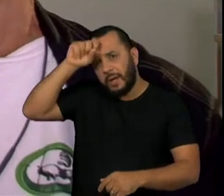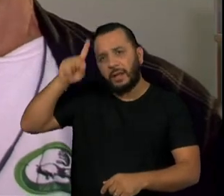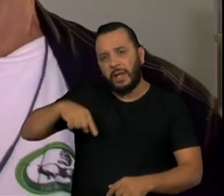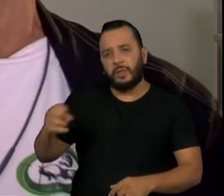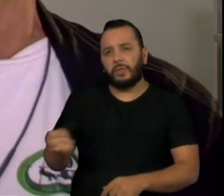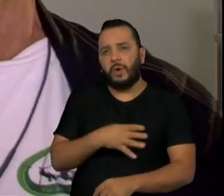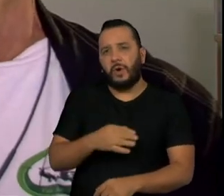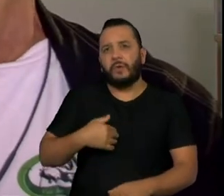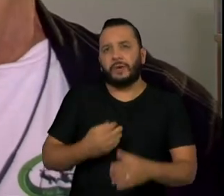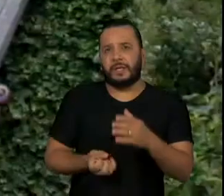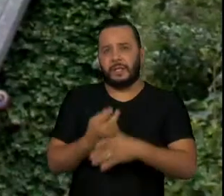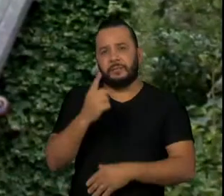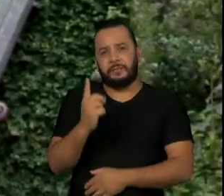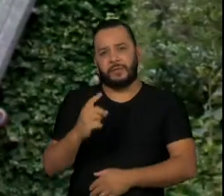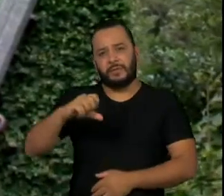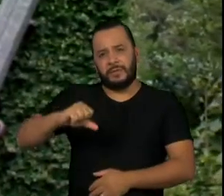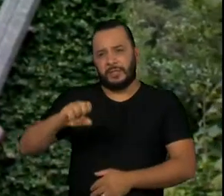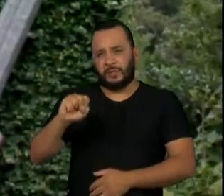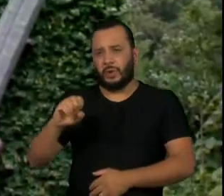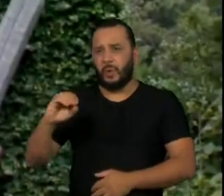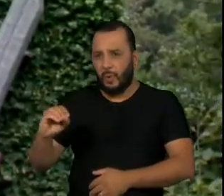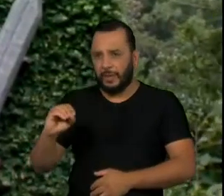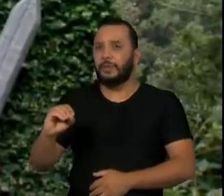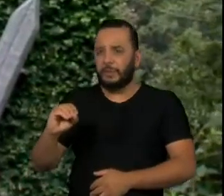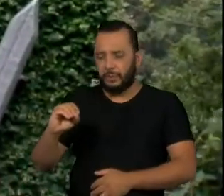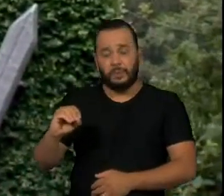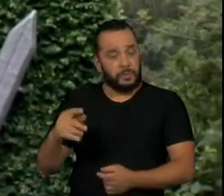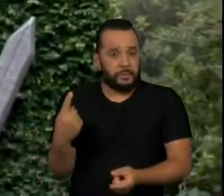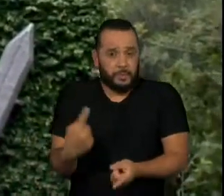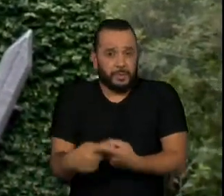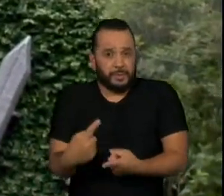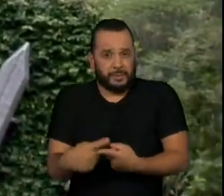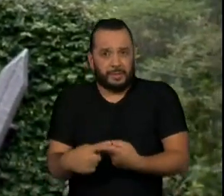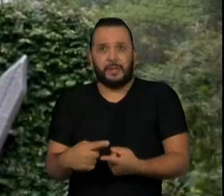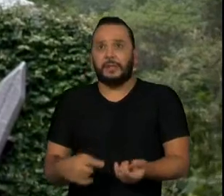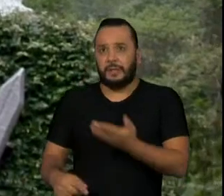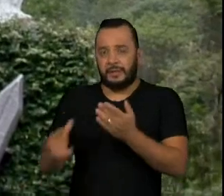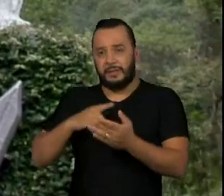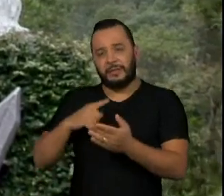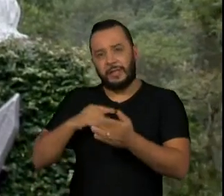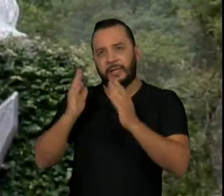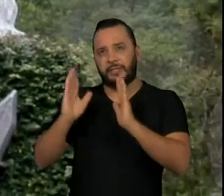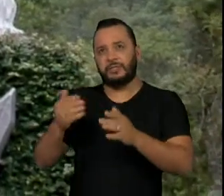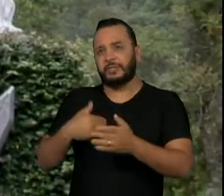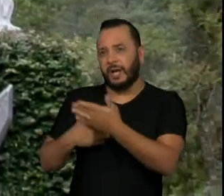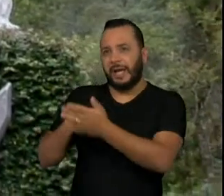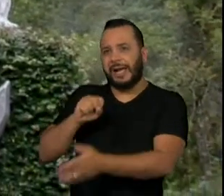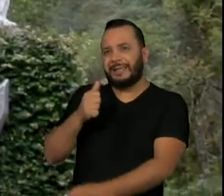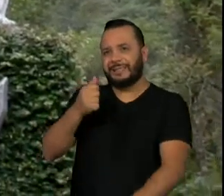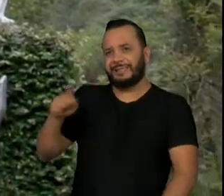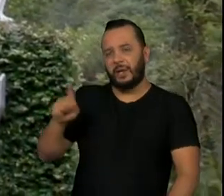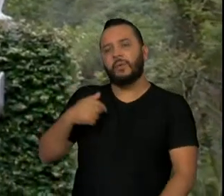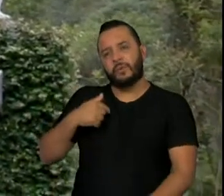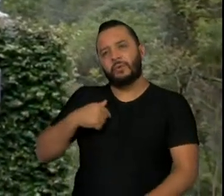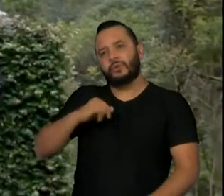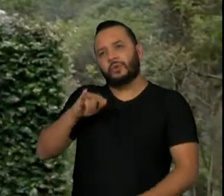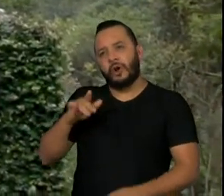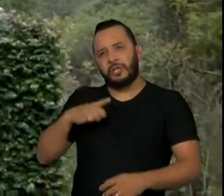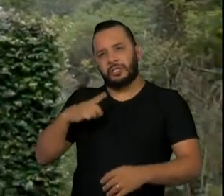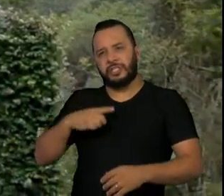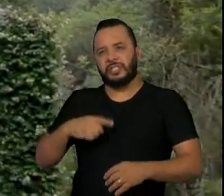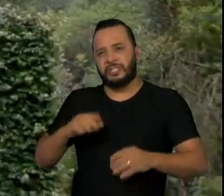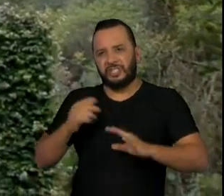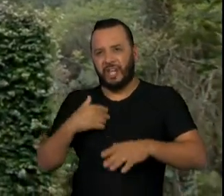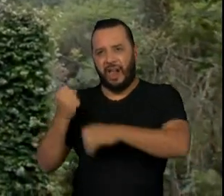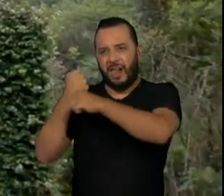em 1908. Por que razão nós temos na figura de Ogum de São Jorge? Porque o santo São Jorge é um